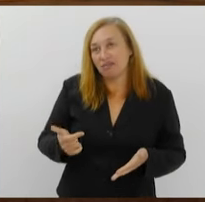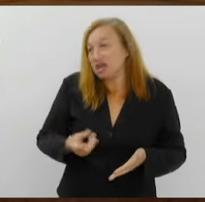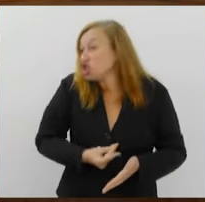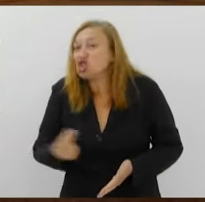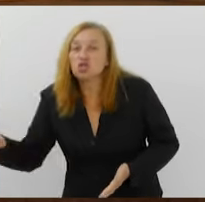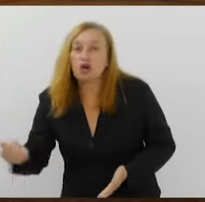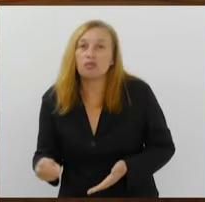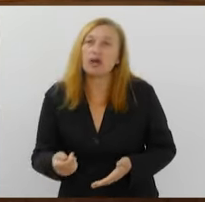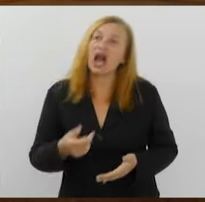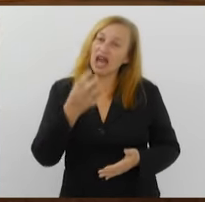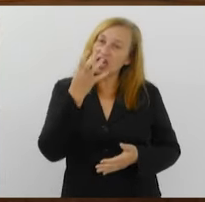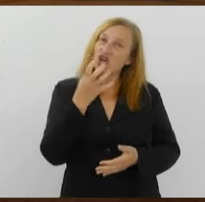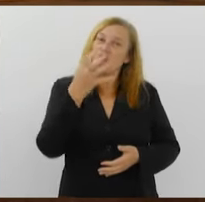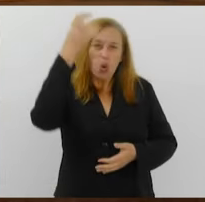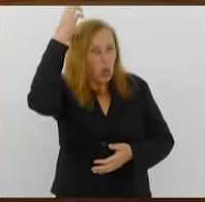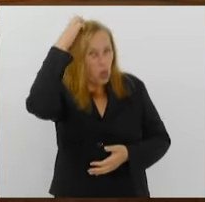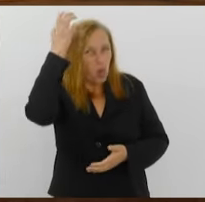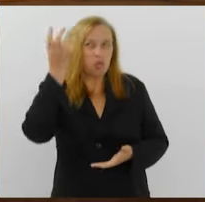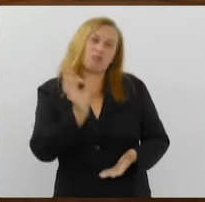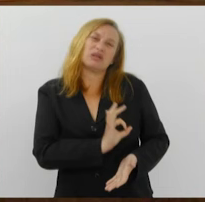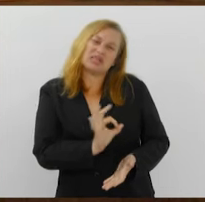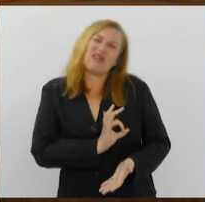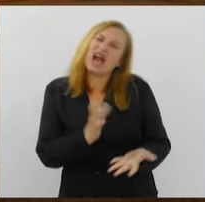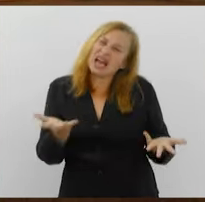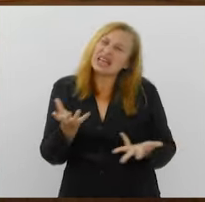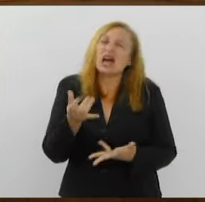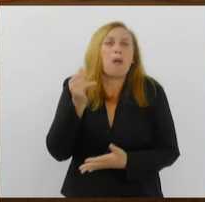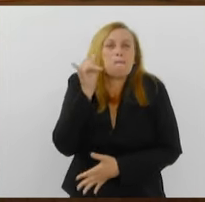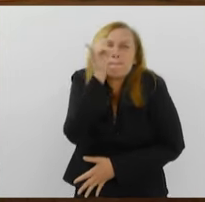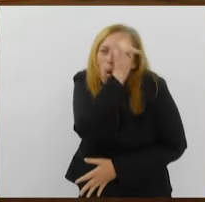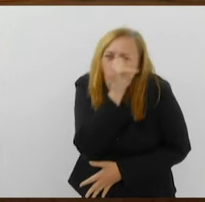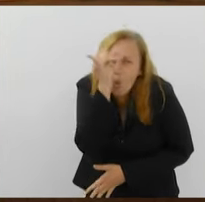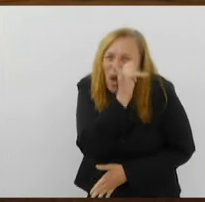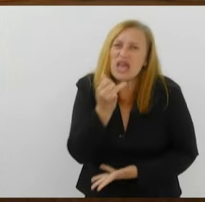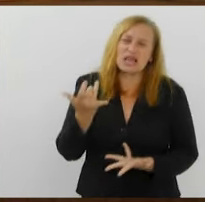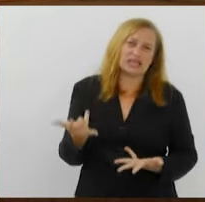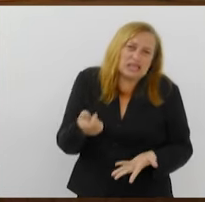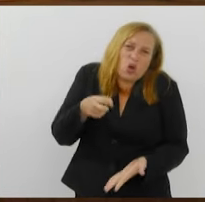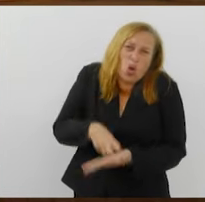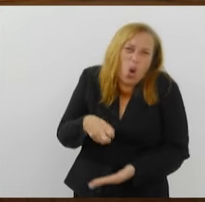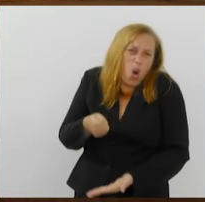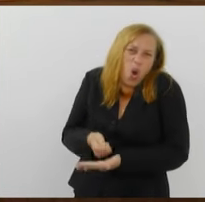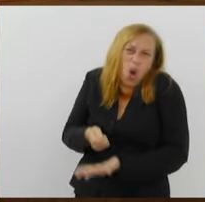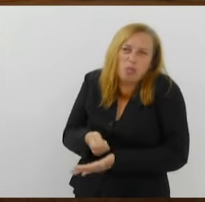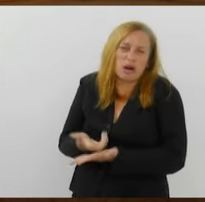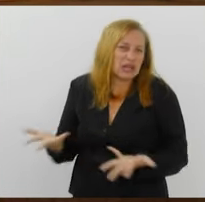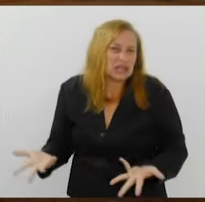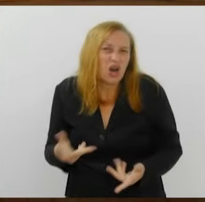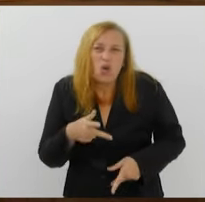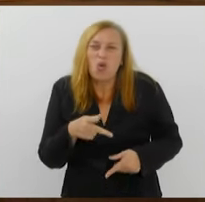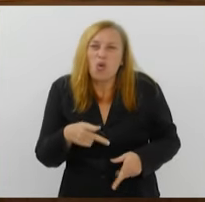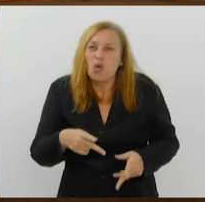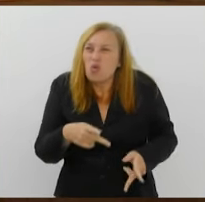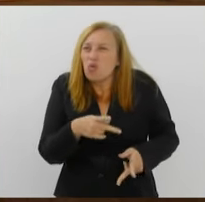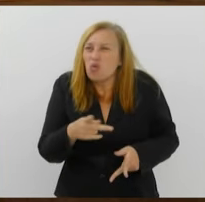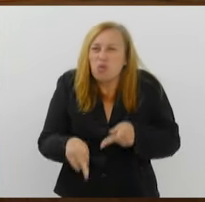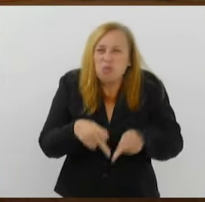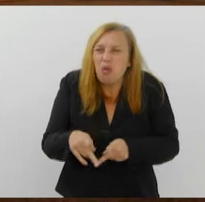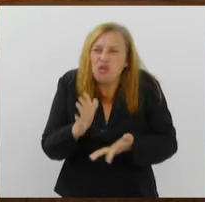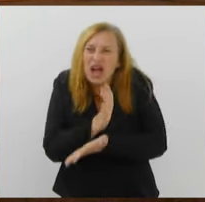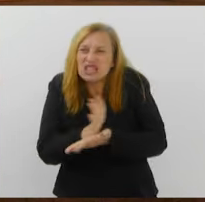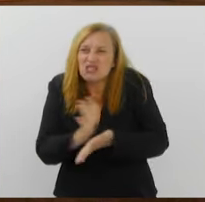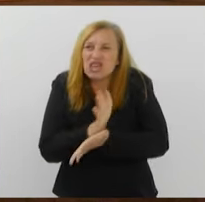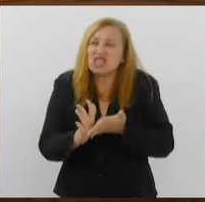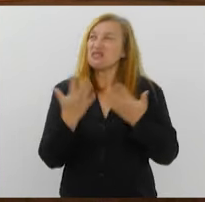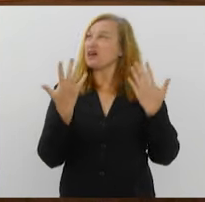arma. Então, assim, é cada imbecilidade, meu irmão. É cada cobrança, sabe? E a população, cara, às vezes eu vejo